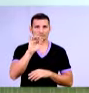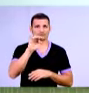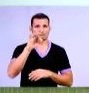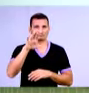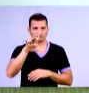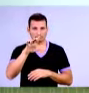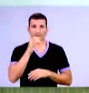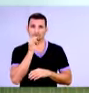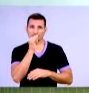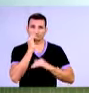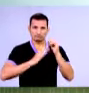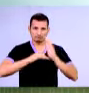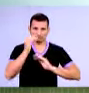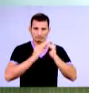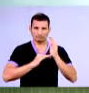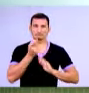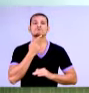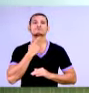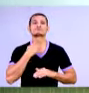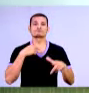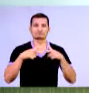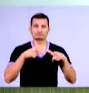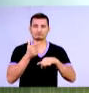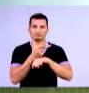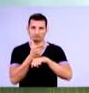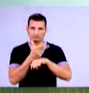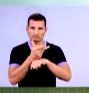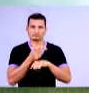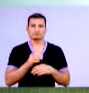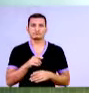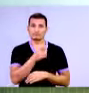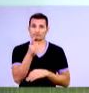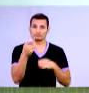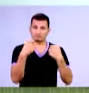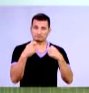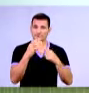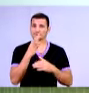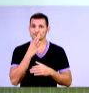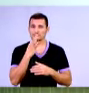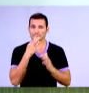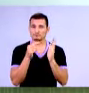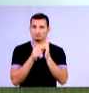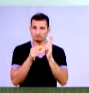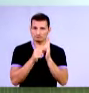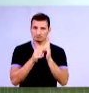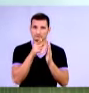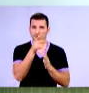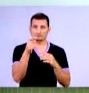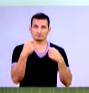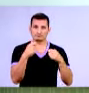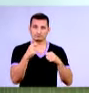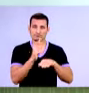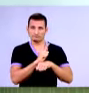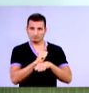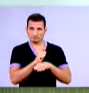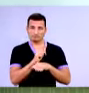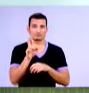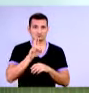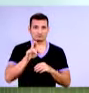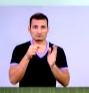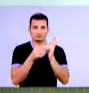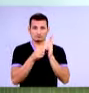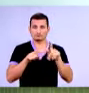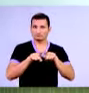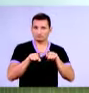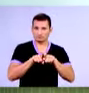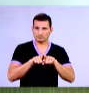que deseja trabalhar com multimídia, né? Mas você precisa conhecer as ferramentas, mas você precisa gerenciar o uso dessas ferramentas também,